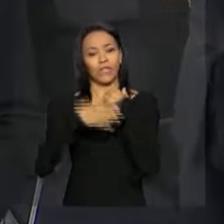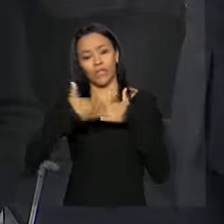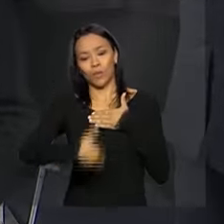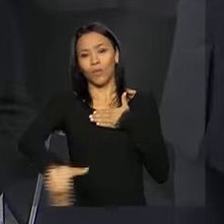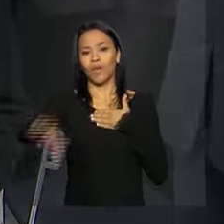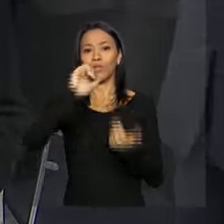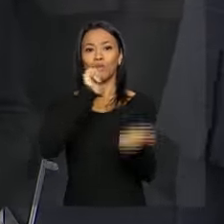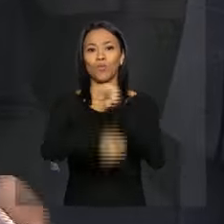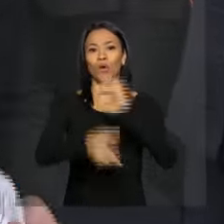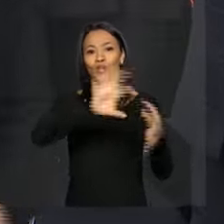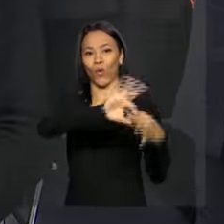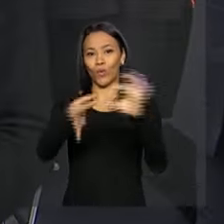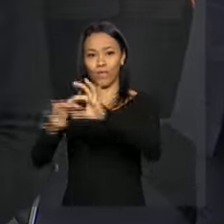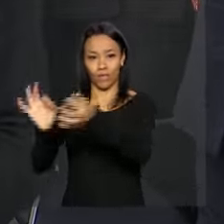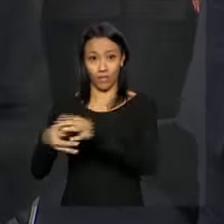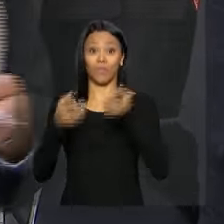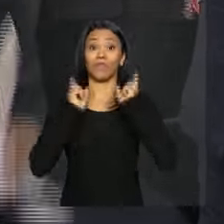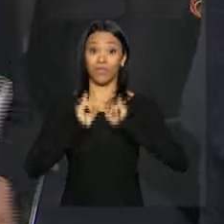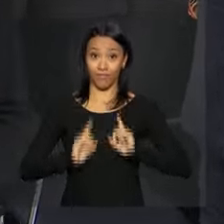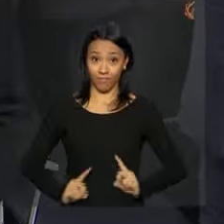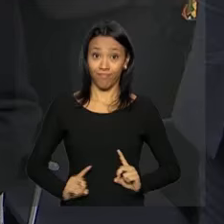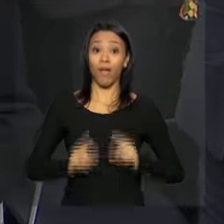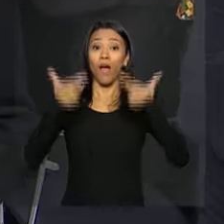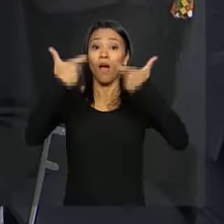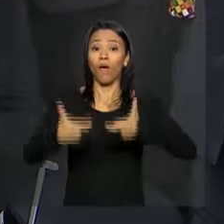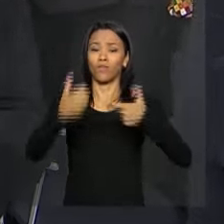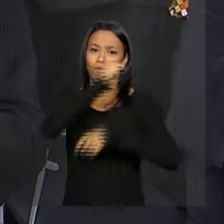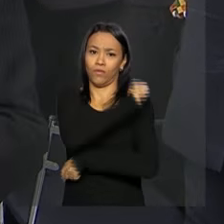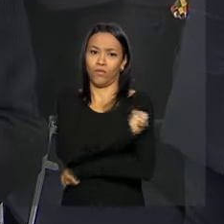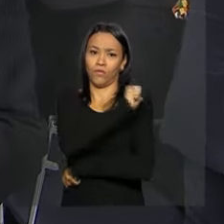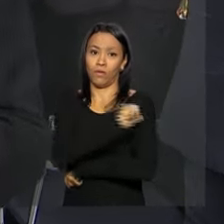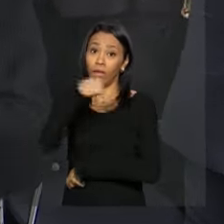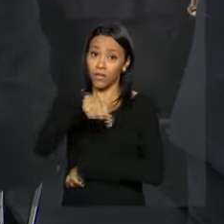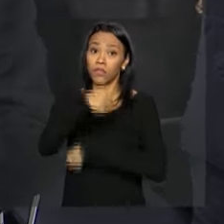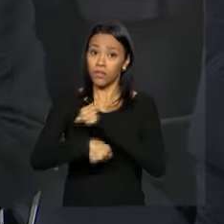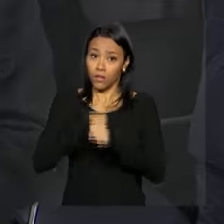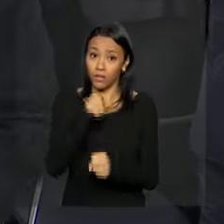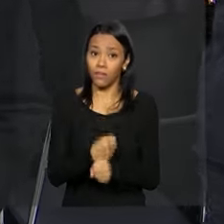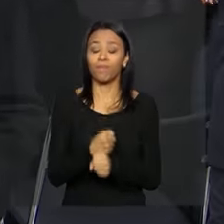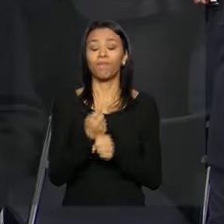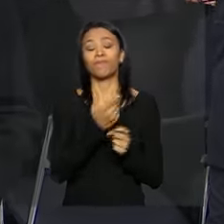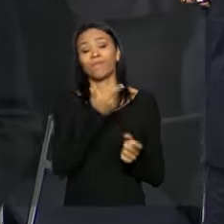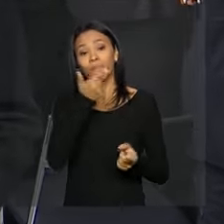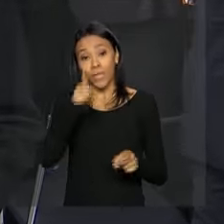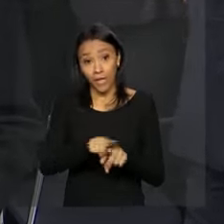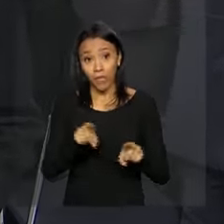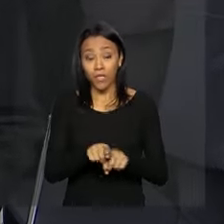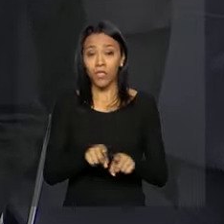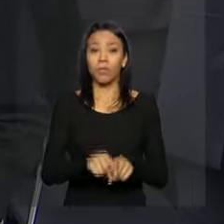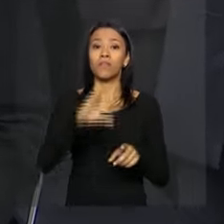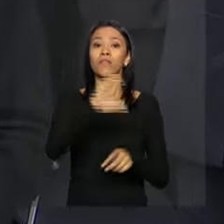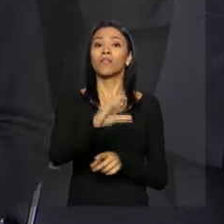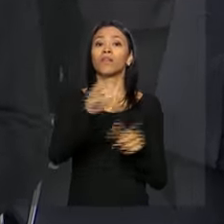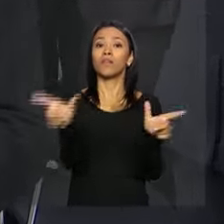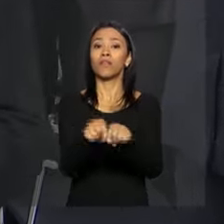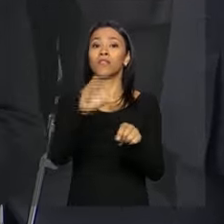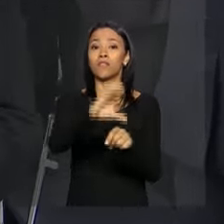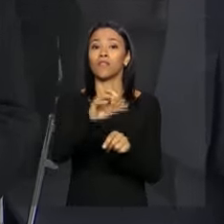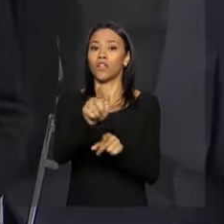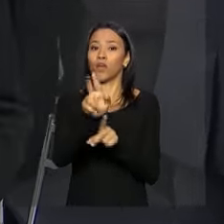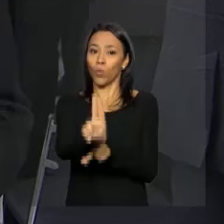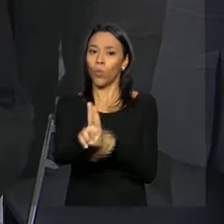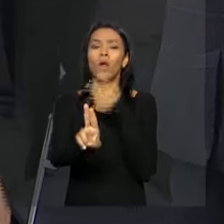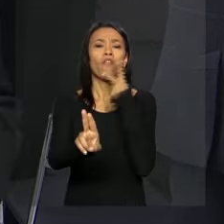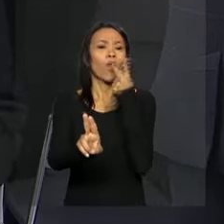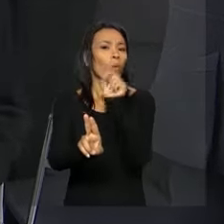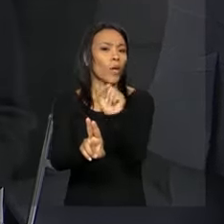durante os Jogos Olímpicos e Paralímpicos no Rio de Janeiro este ano. Sobre a Controladoria Geral da União, Dilma Rousseff